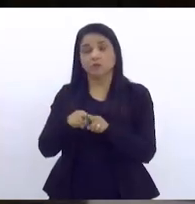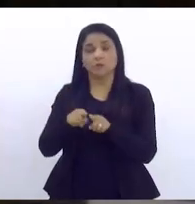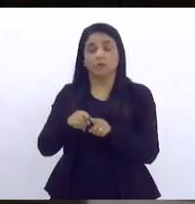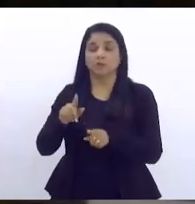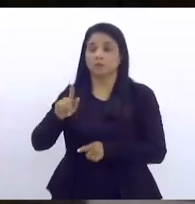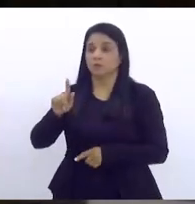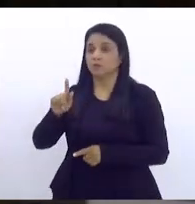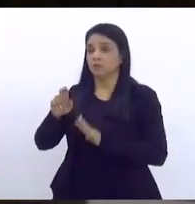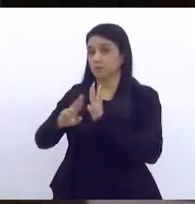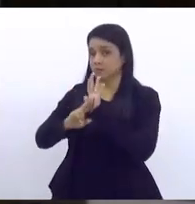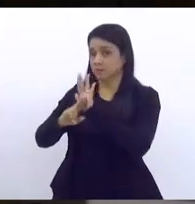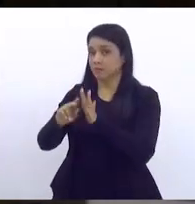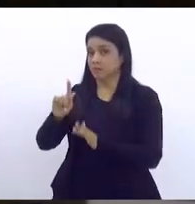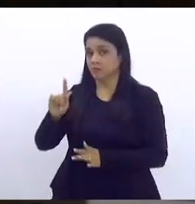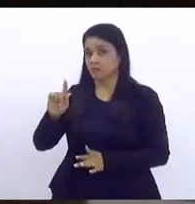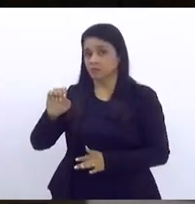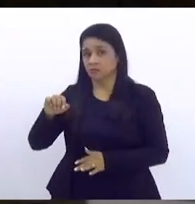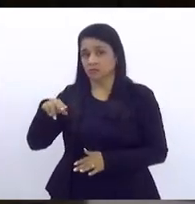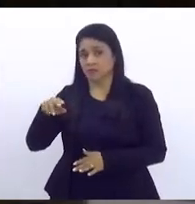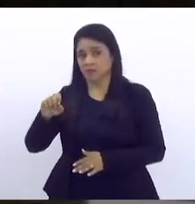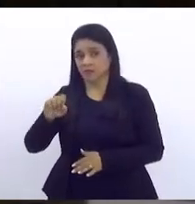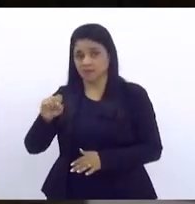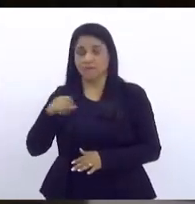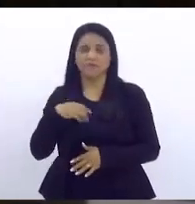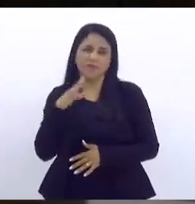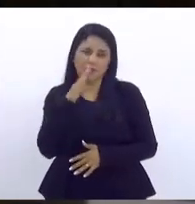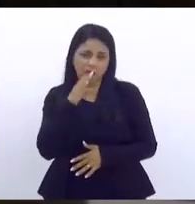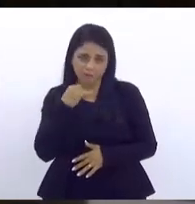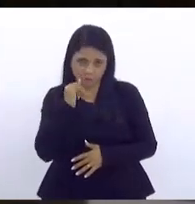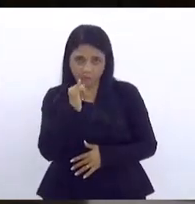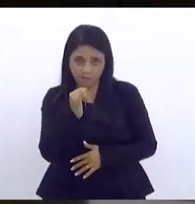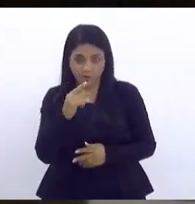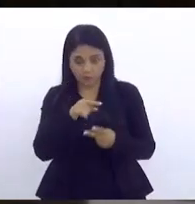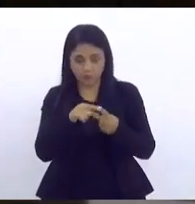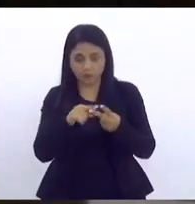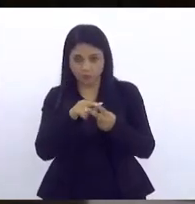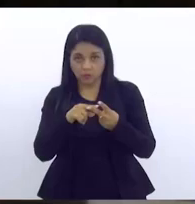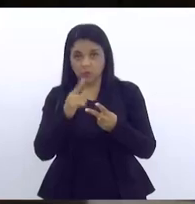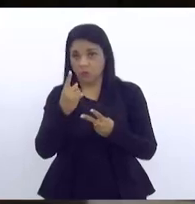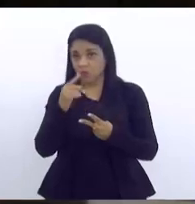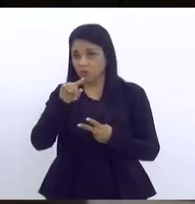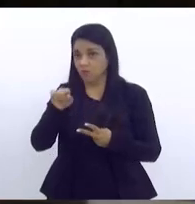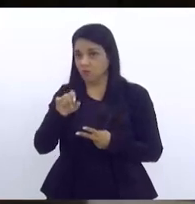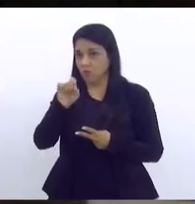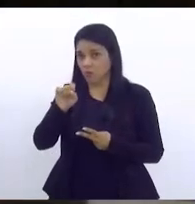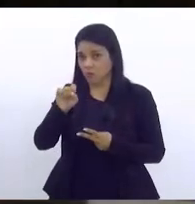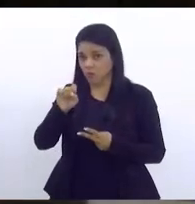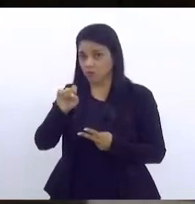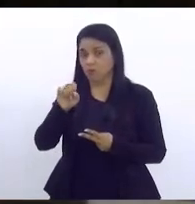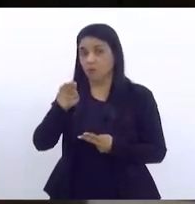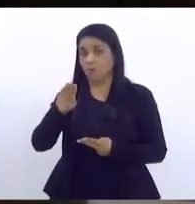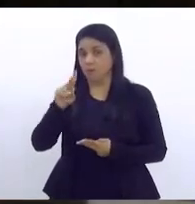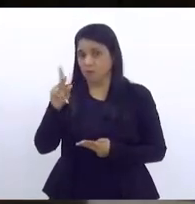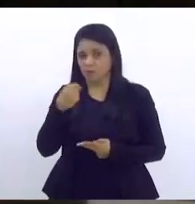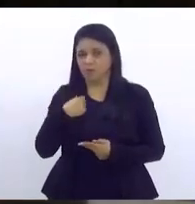alguma coisa que eu tinha falado né e assim só rapidamente eh duas coisas 1,8 bilhão parece muito dinheiro né mas a gente queria